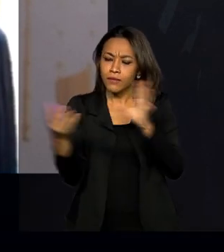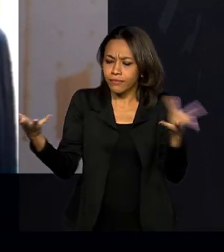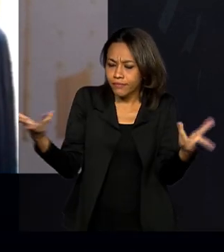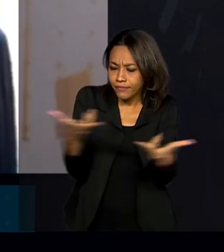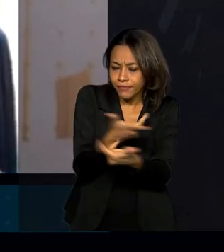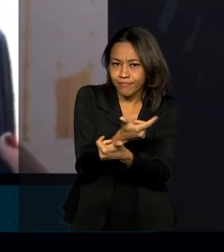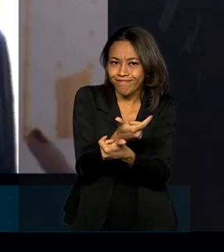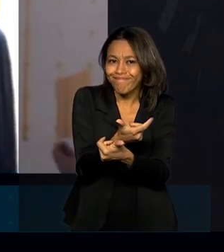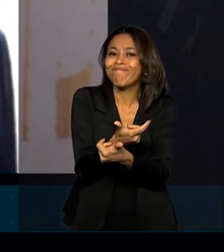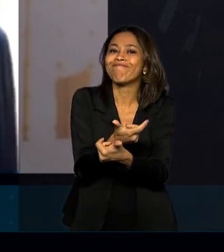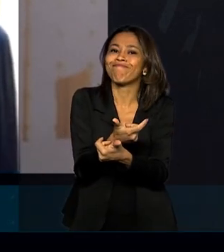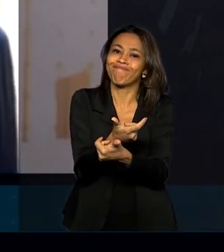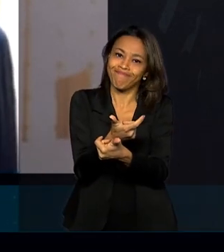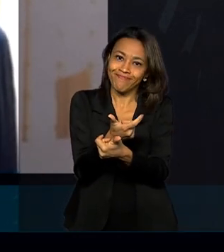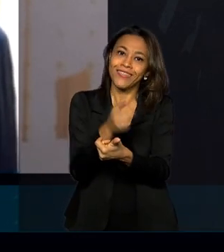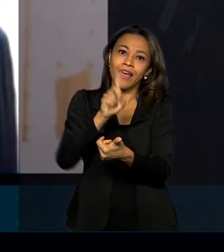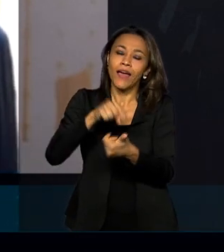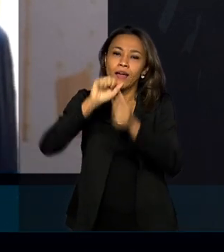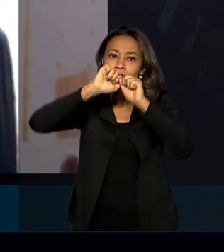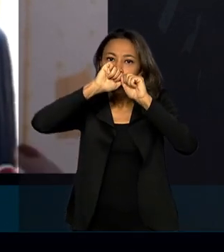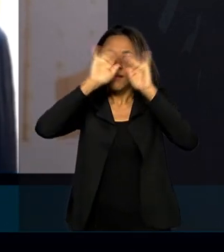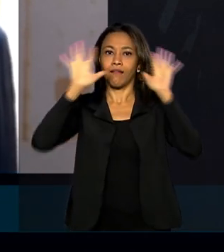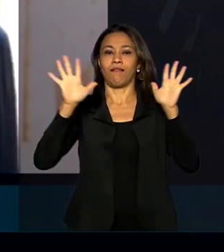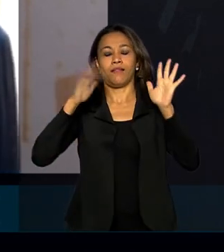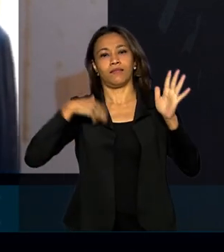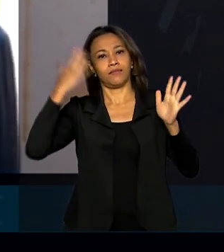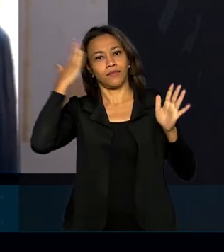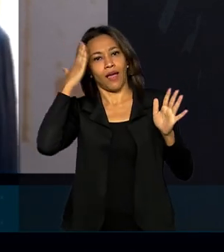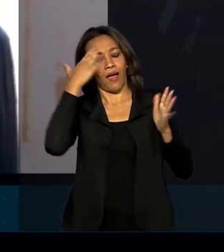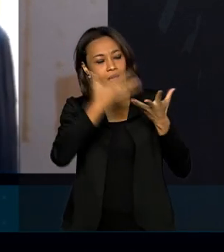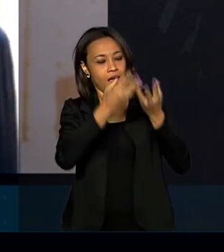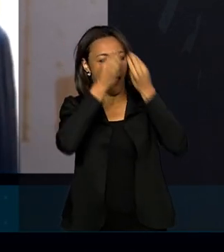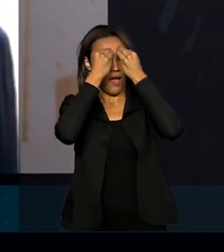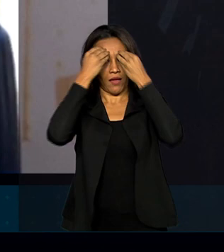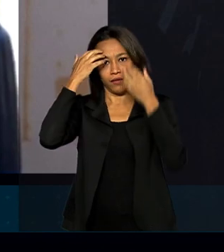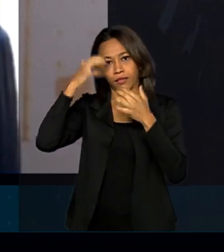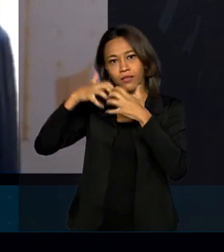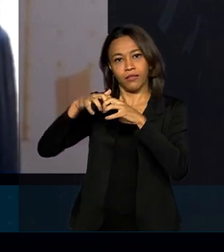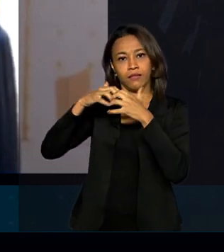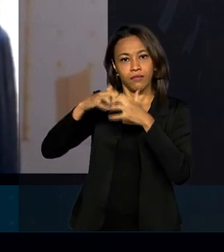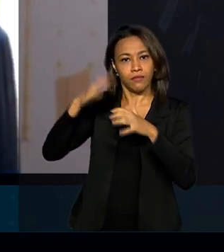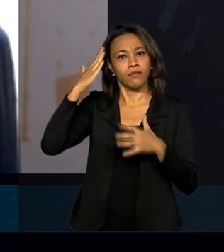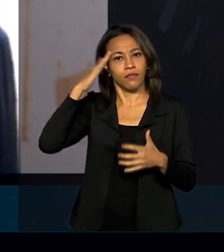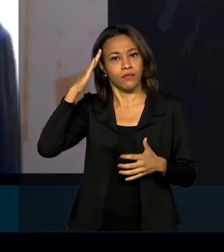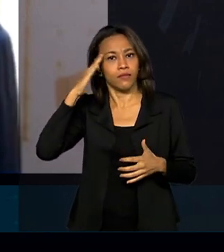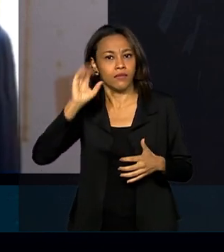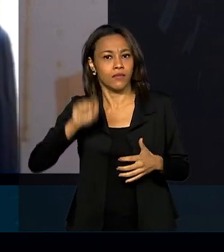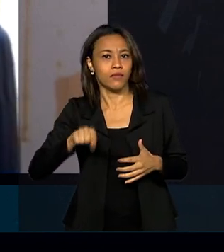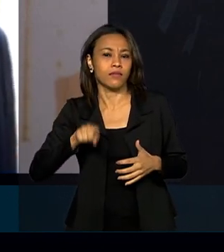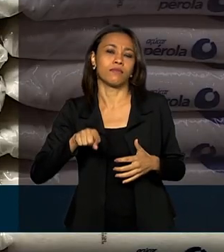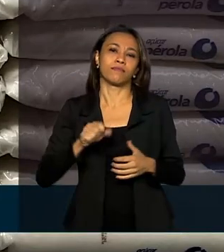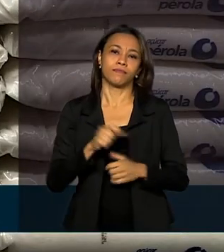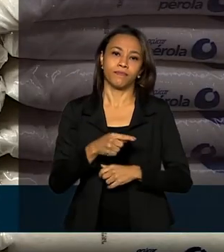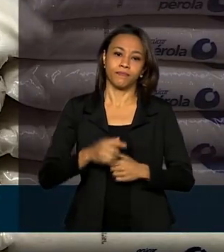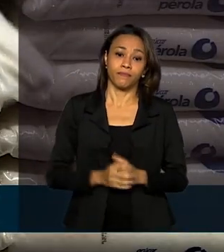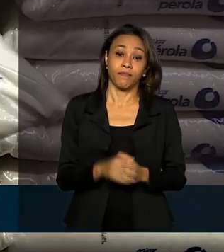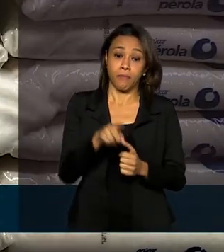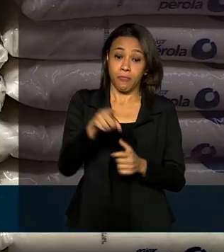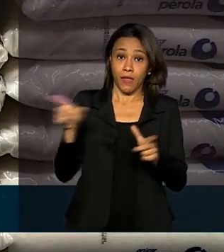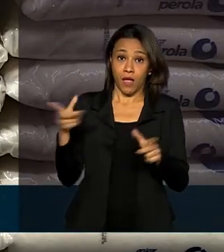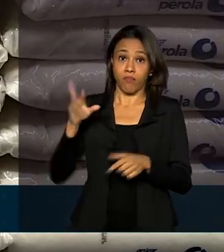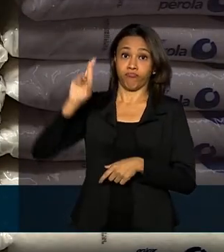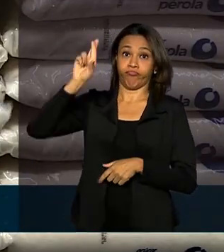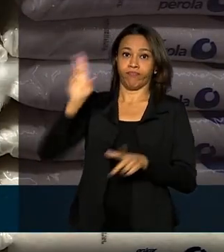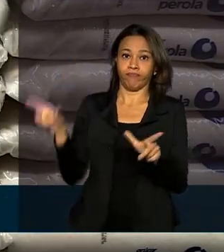já que é de fácil compreensão e possui a capacidade de captura da atenção do consumidor. A Anvisa